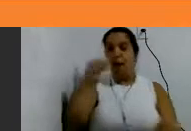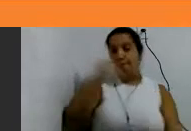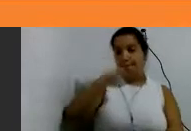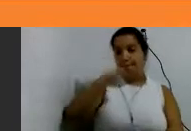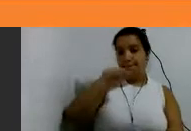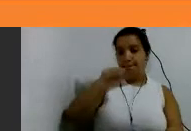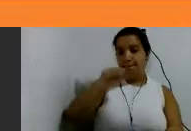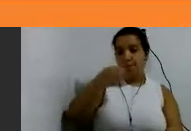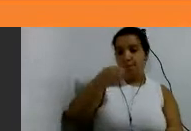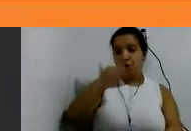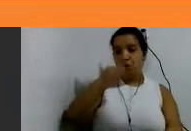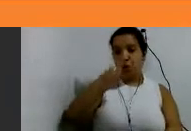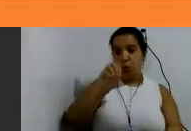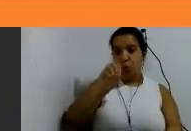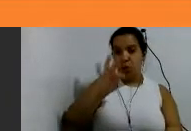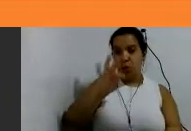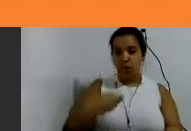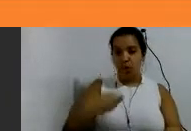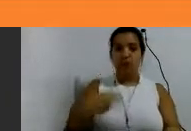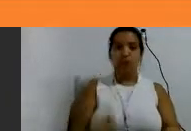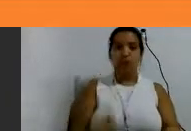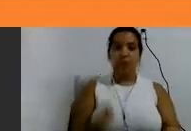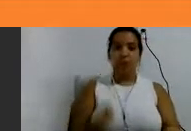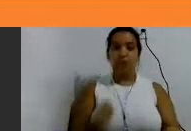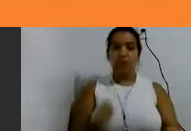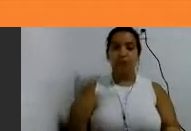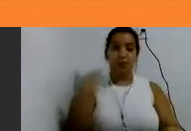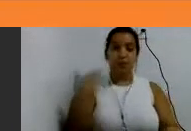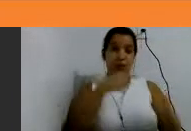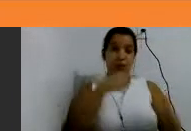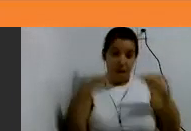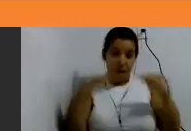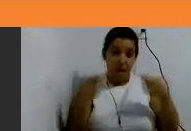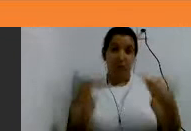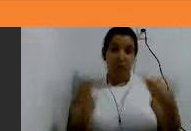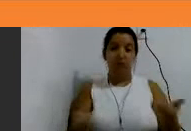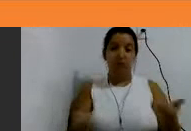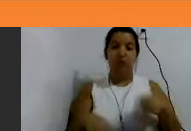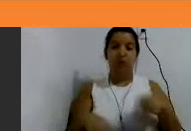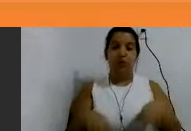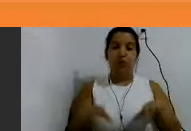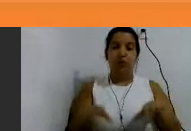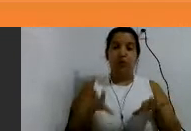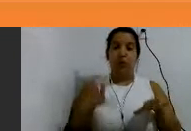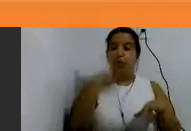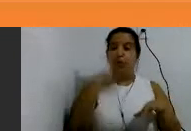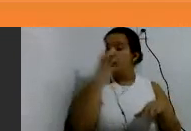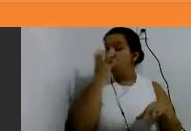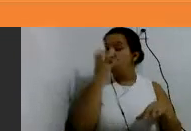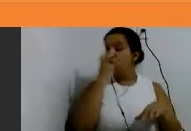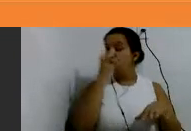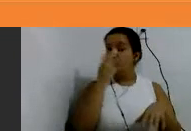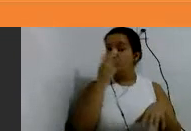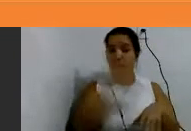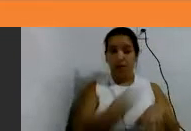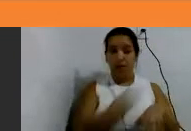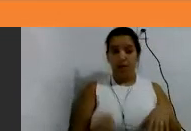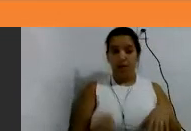de Leishmania. Então, essa lâmina, inclusive, é de diagnóstico de cão, de quando eu participava